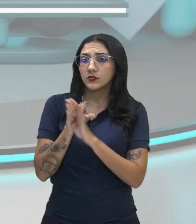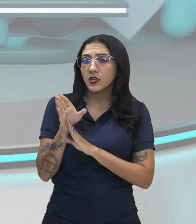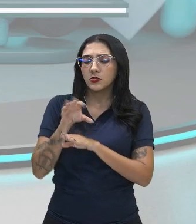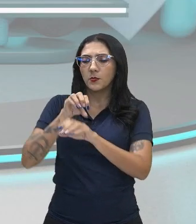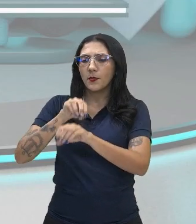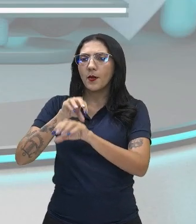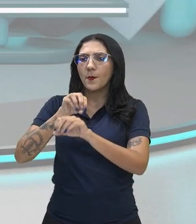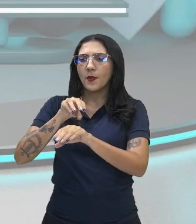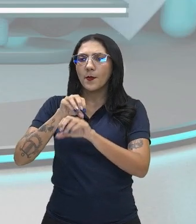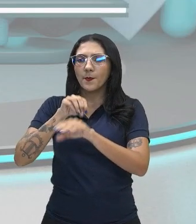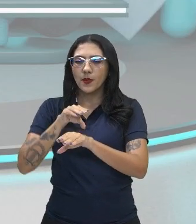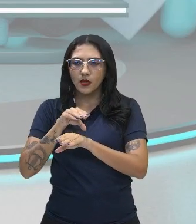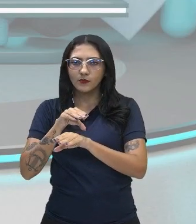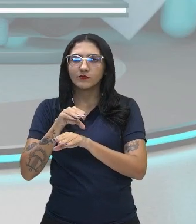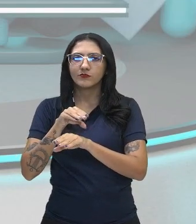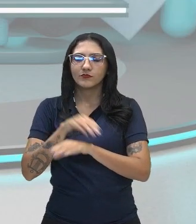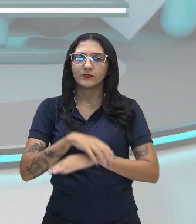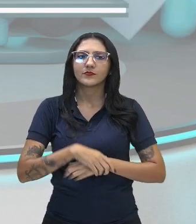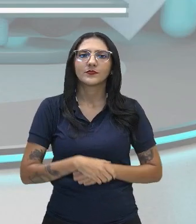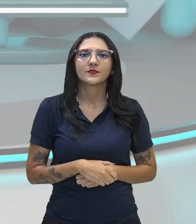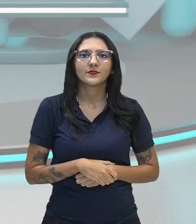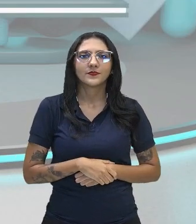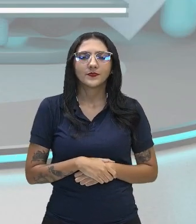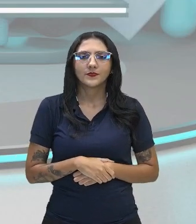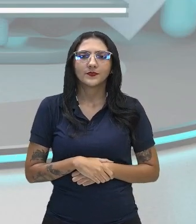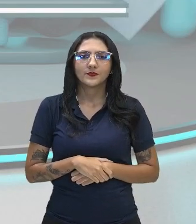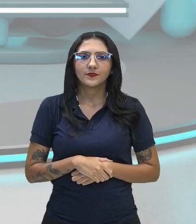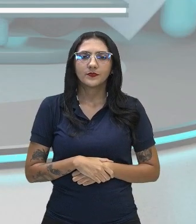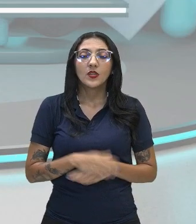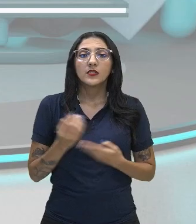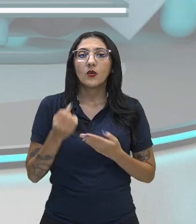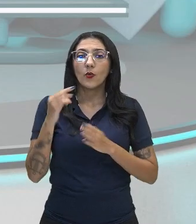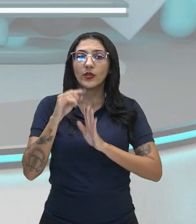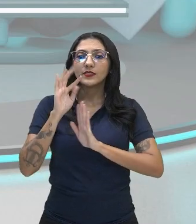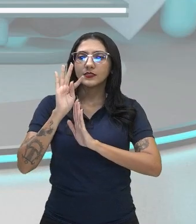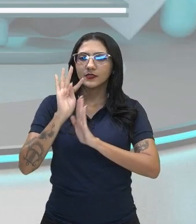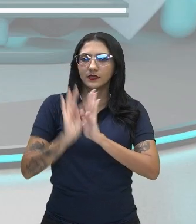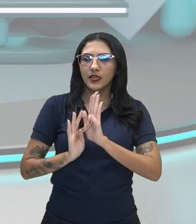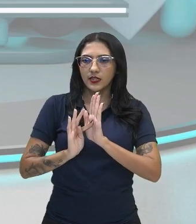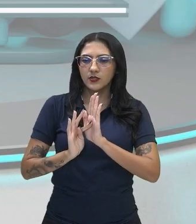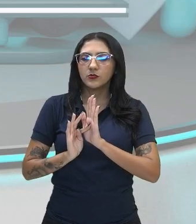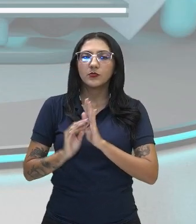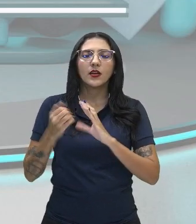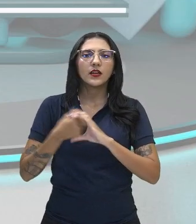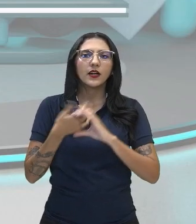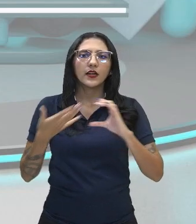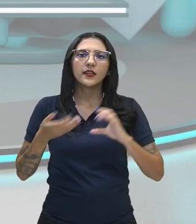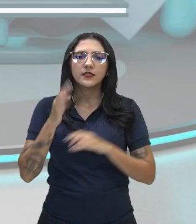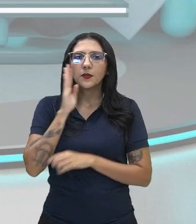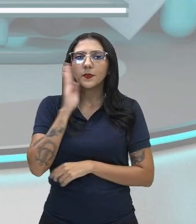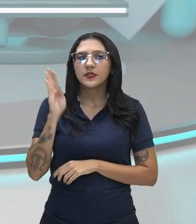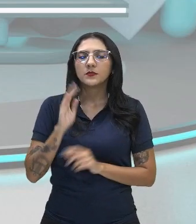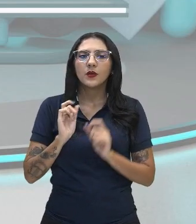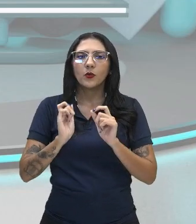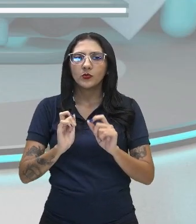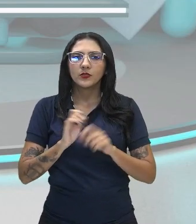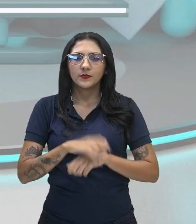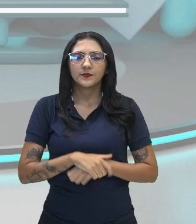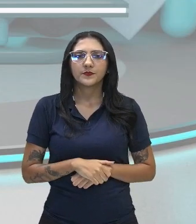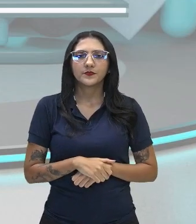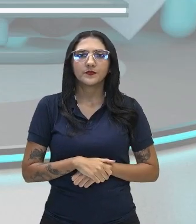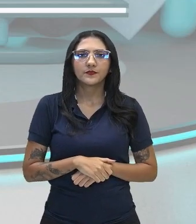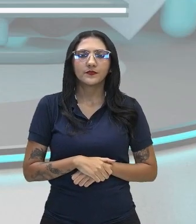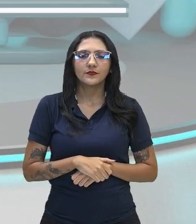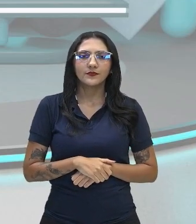instruções ou orientações. Então, veja, o texto injuntivo, ele traz como característica o fato